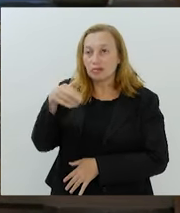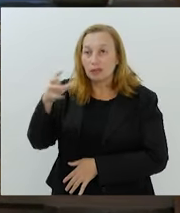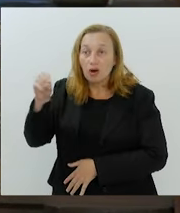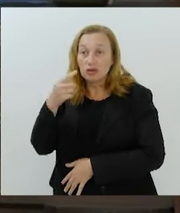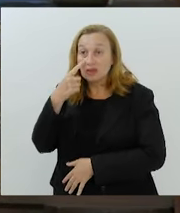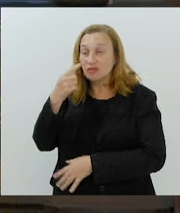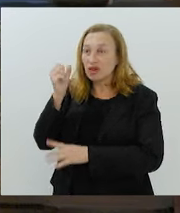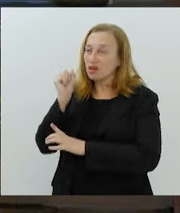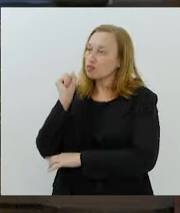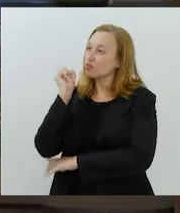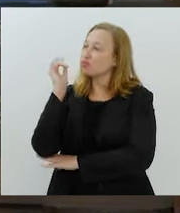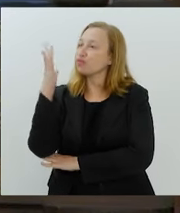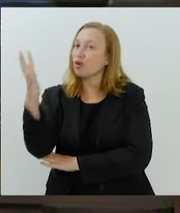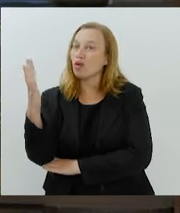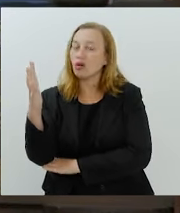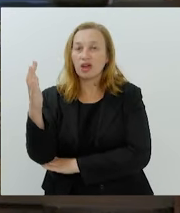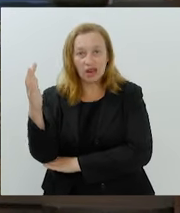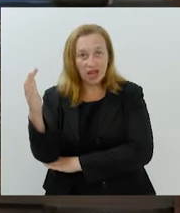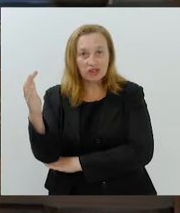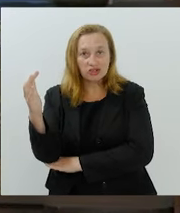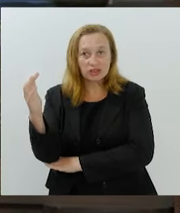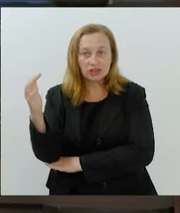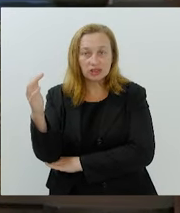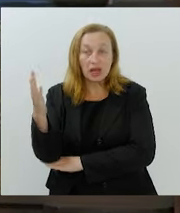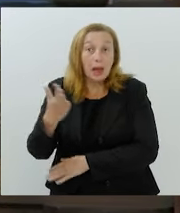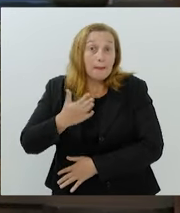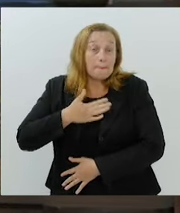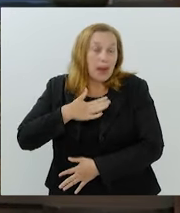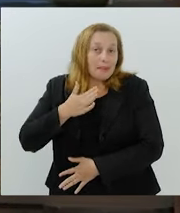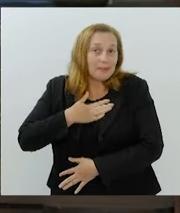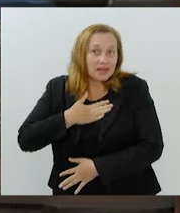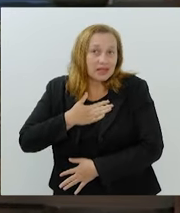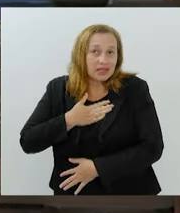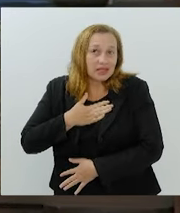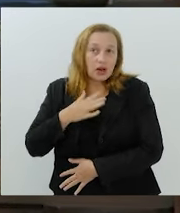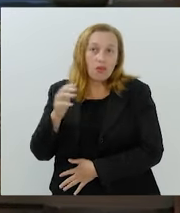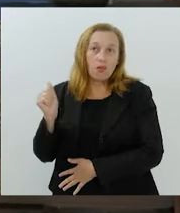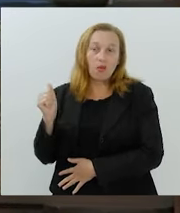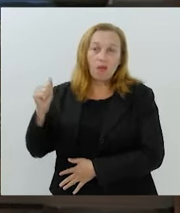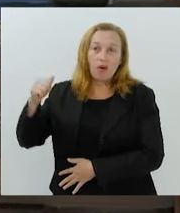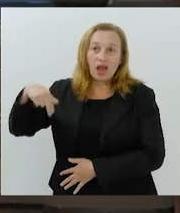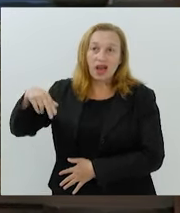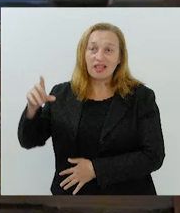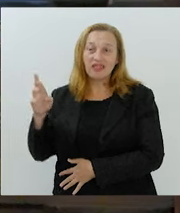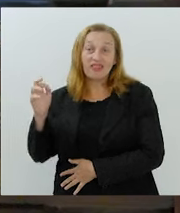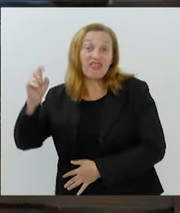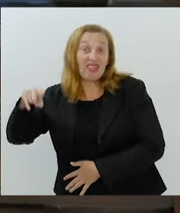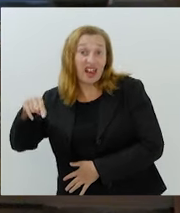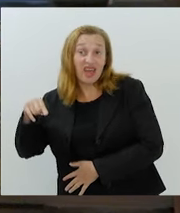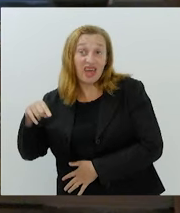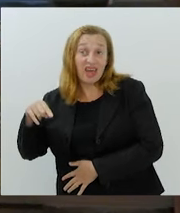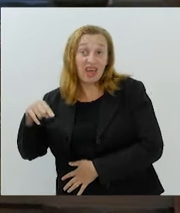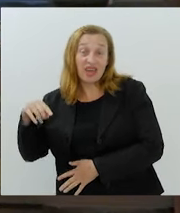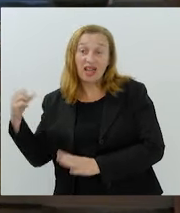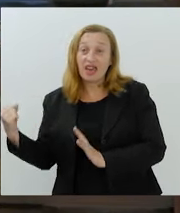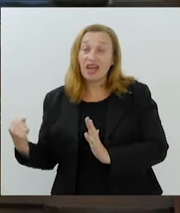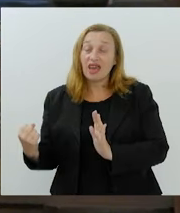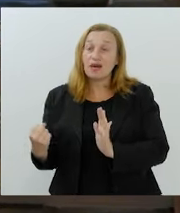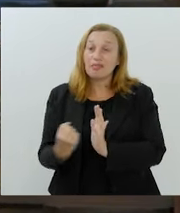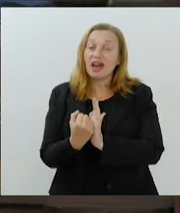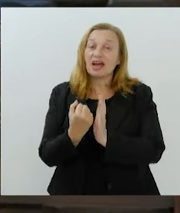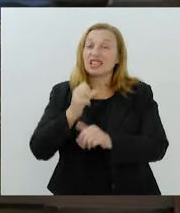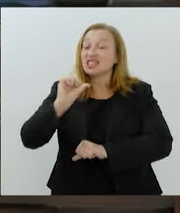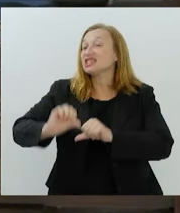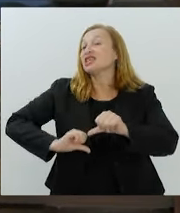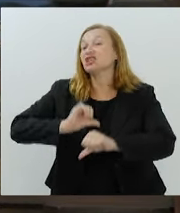capim. E, para mim, aquilo, o André, é sempre um símbolo daquele, dessa transformação que